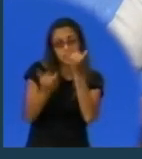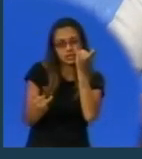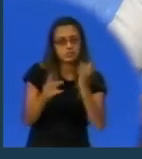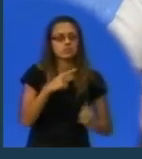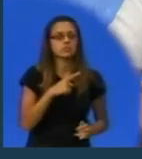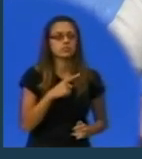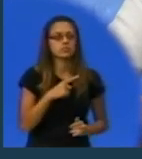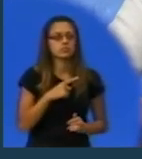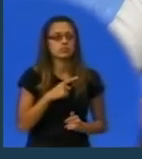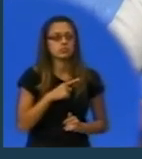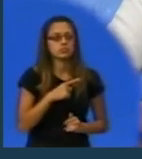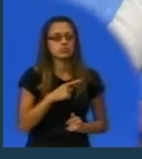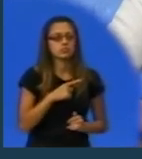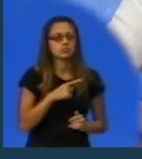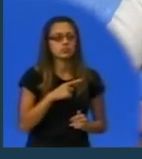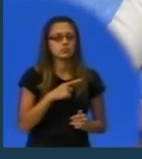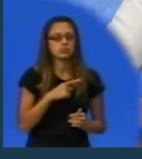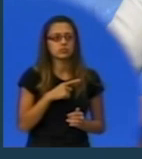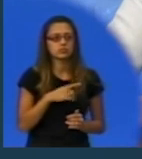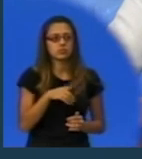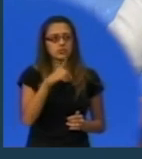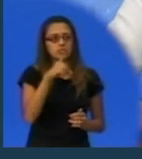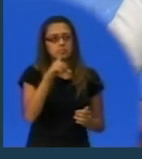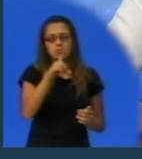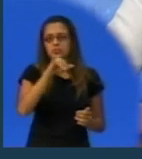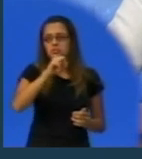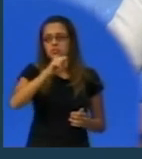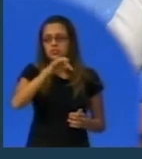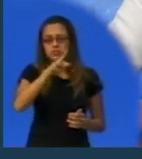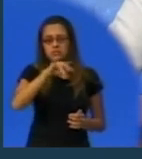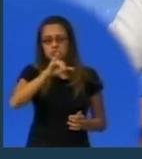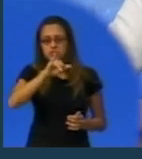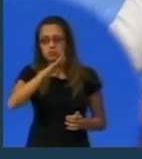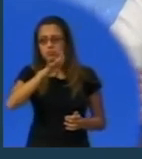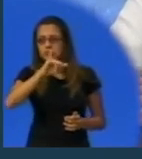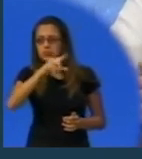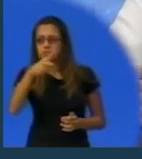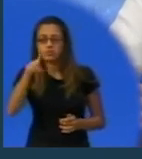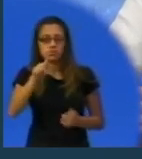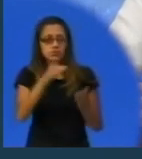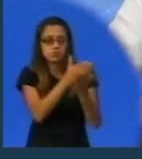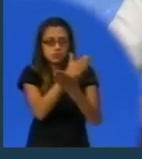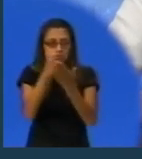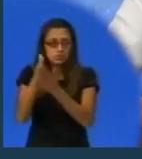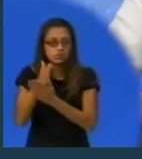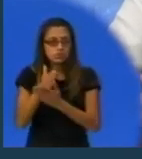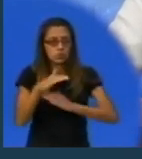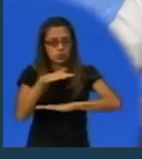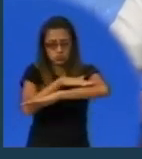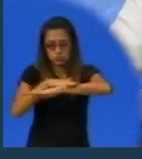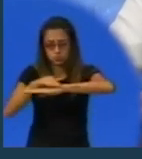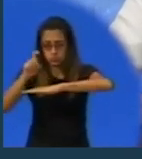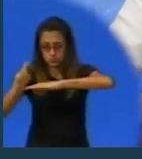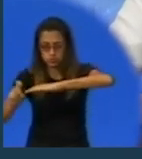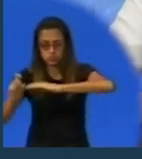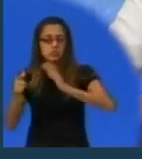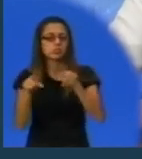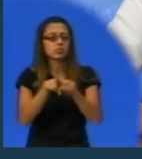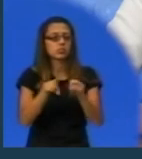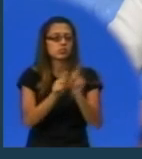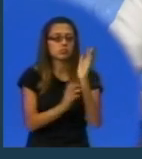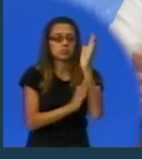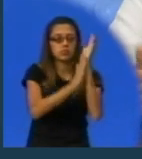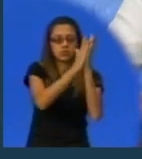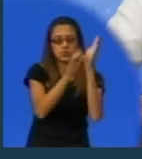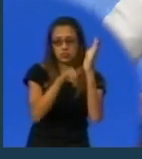nós temos também a distribuição das frequências no eixo X, e eu tenho aí, olhando para aquela